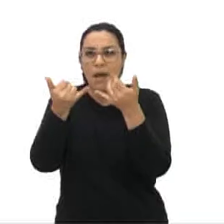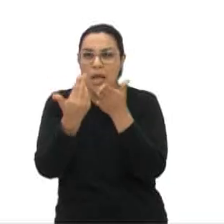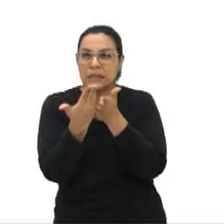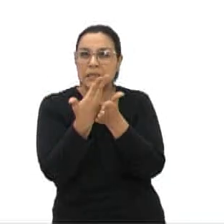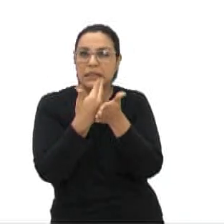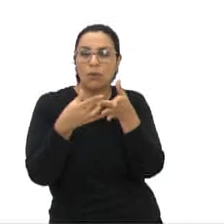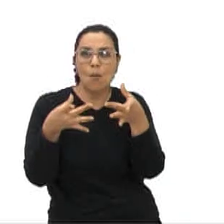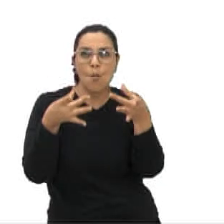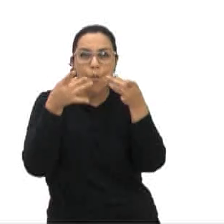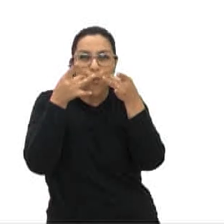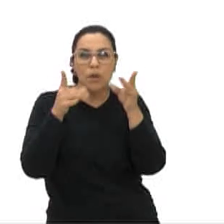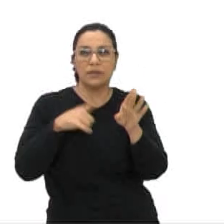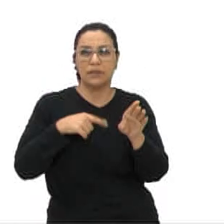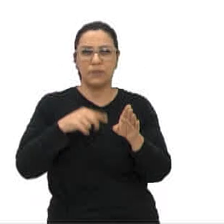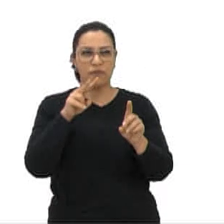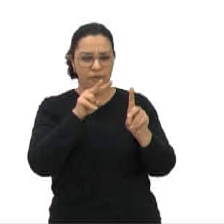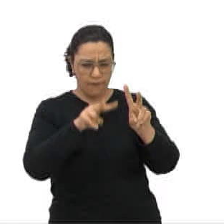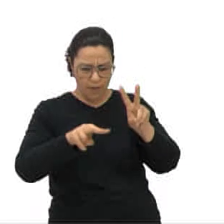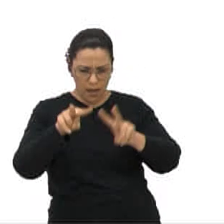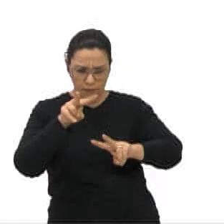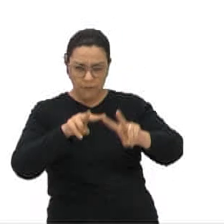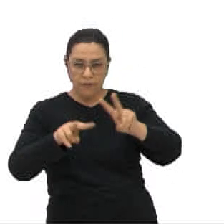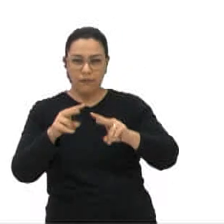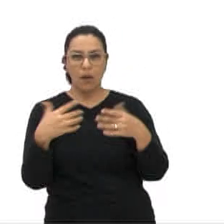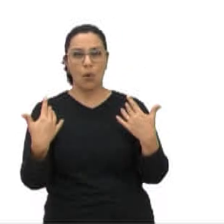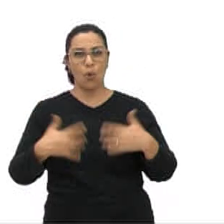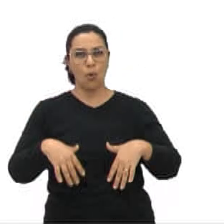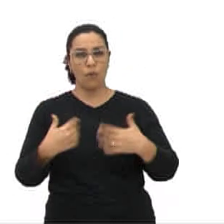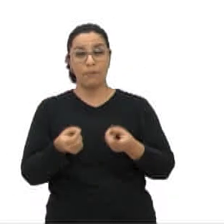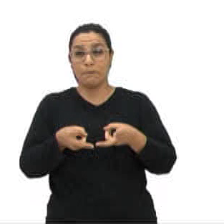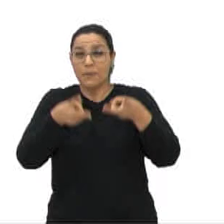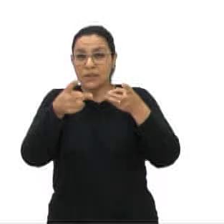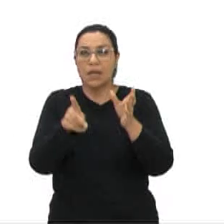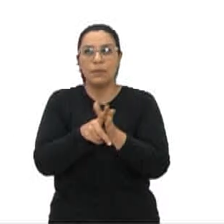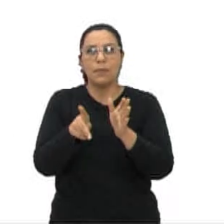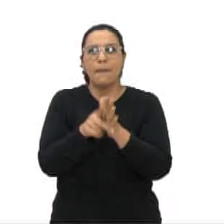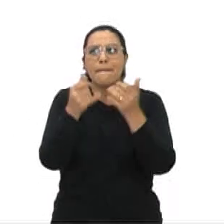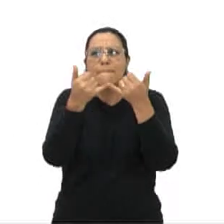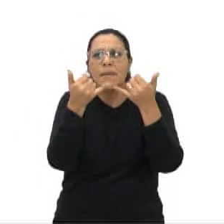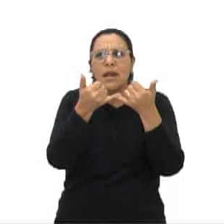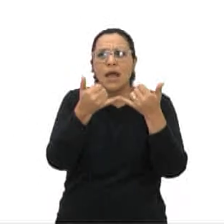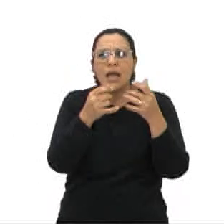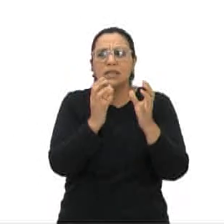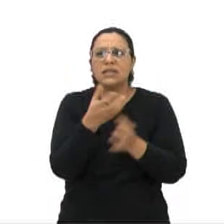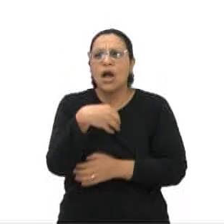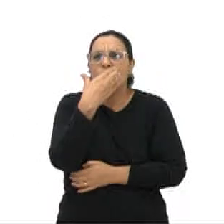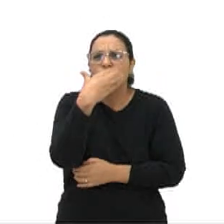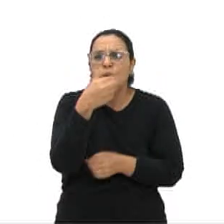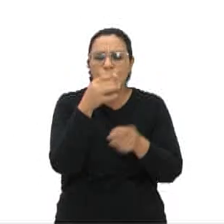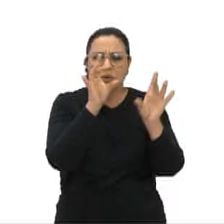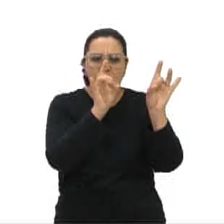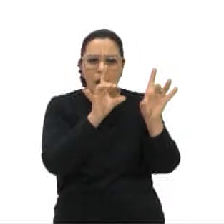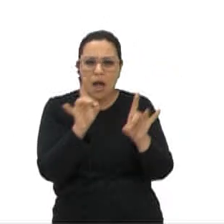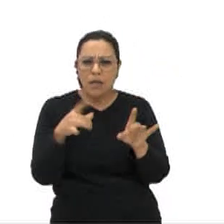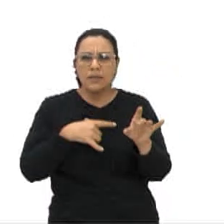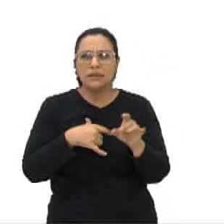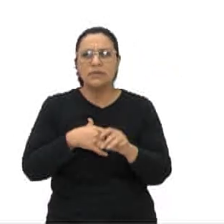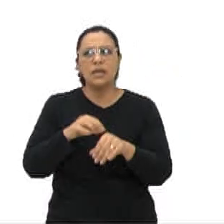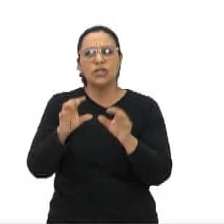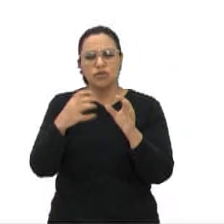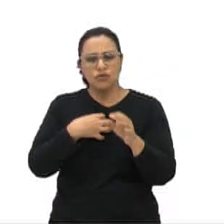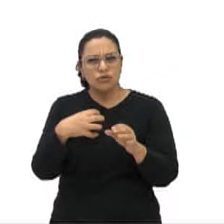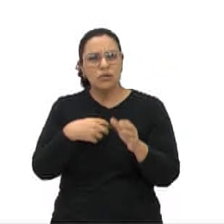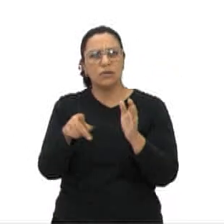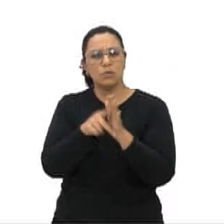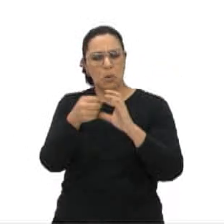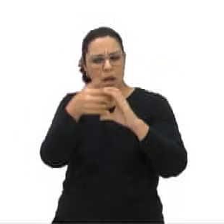pintura, gente. Quando você olha os detalhes da pintura, você vai observar que cada fruta tem a sua